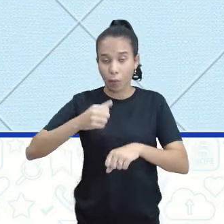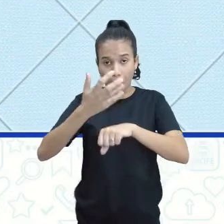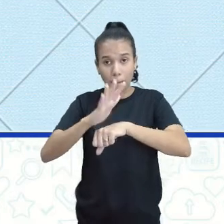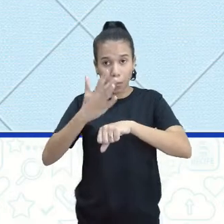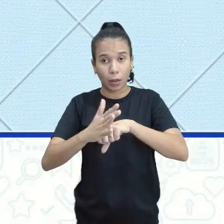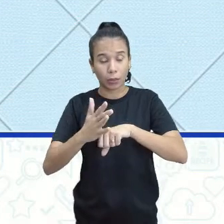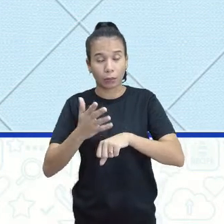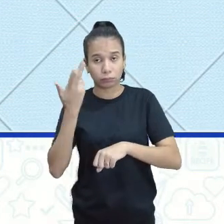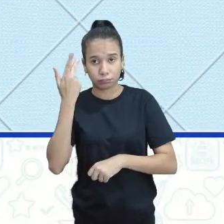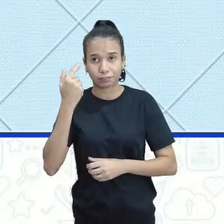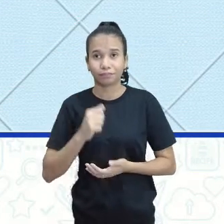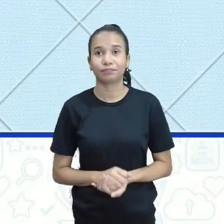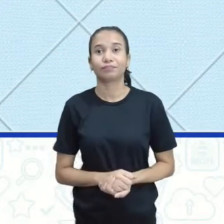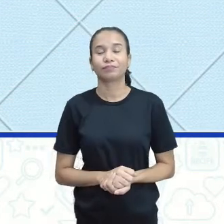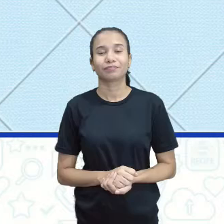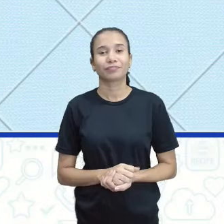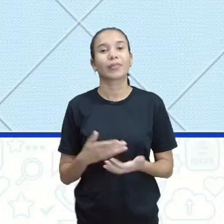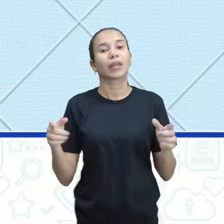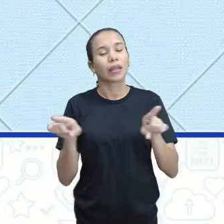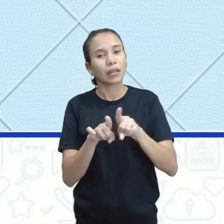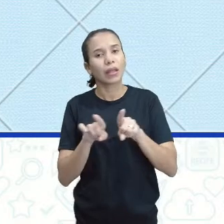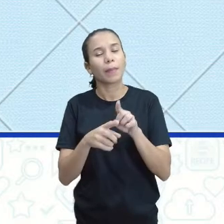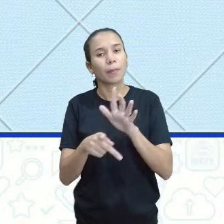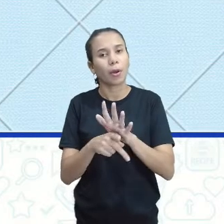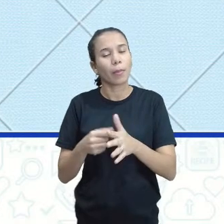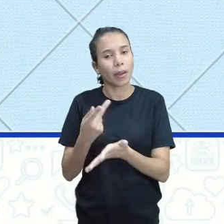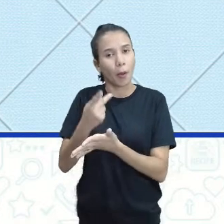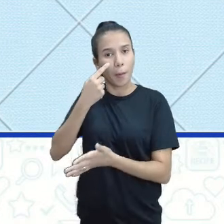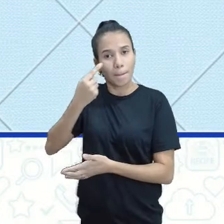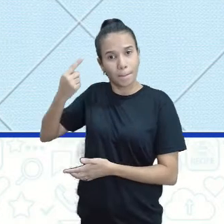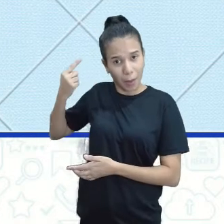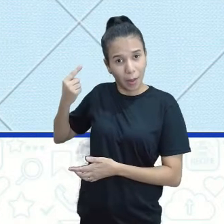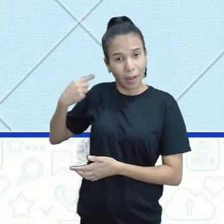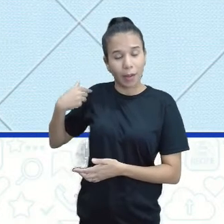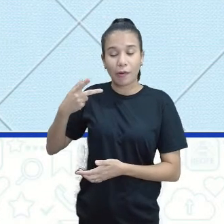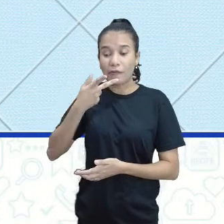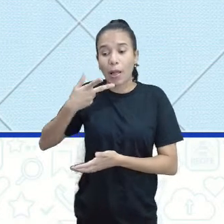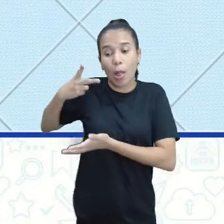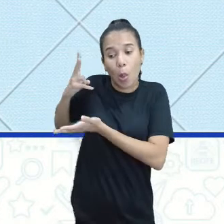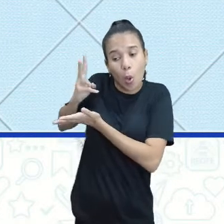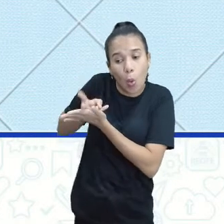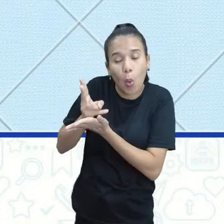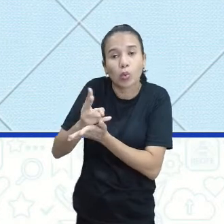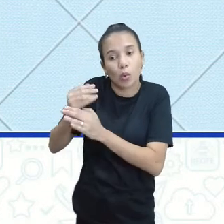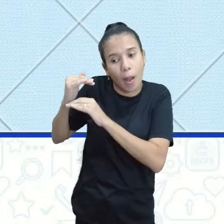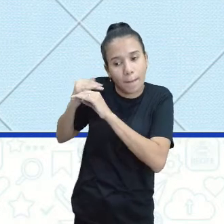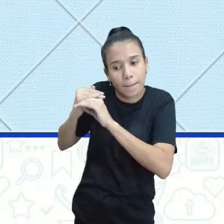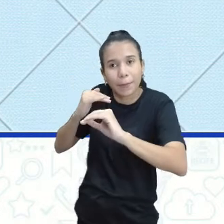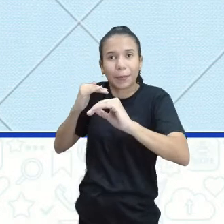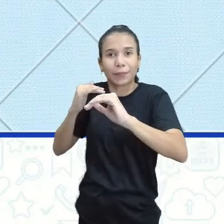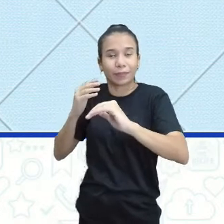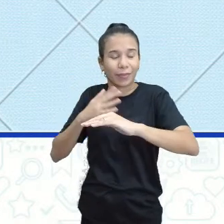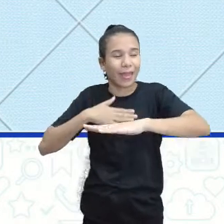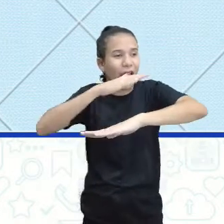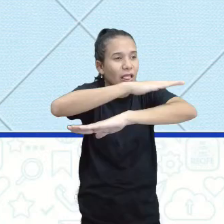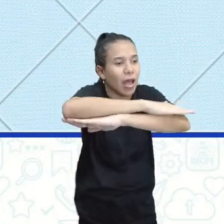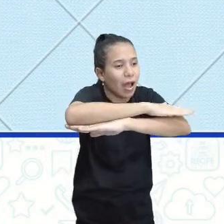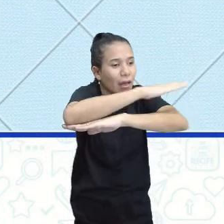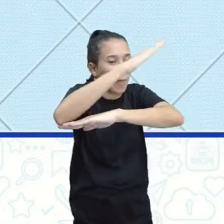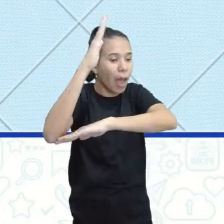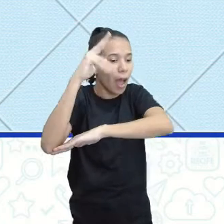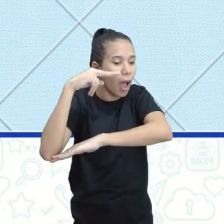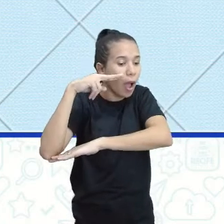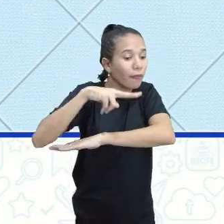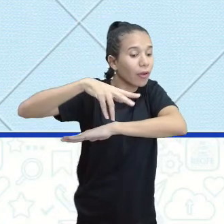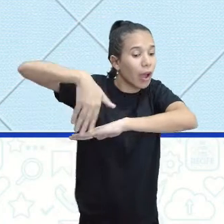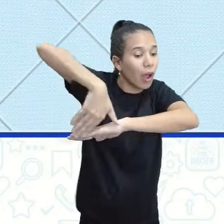habitual. Aí indica fatos passados, dando a ideia de continuidade e permanência. Então, pela janela que dava para a